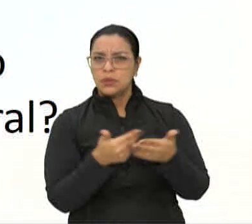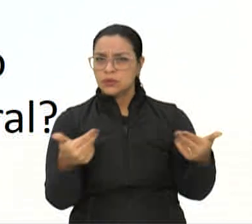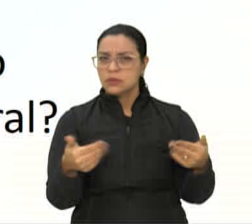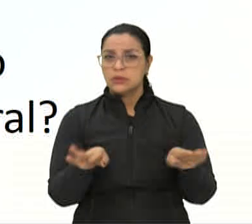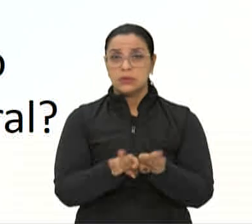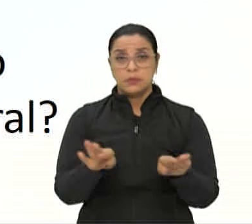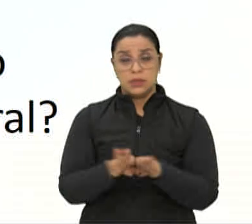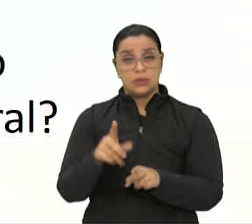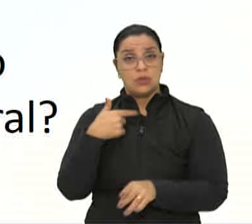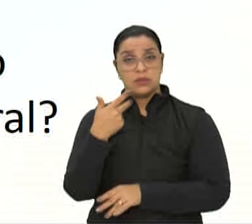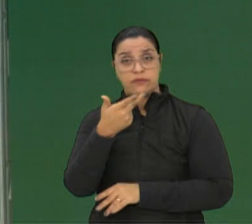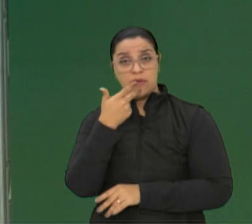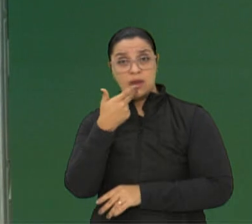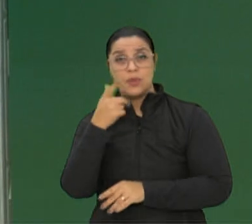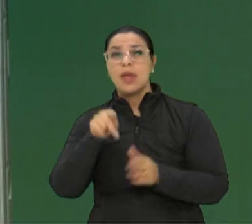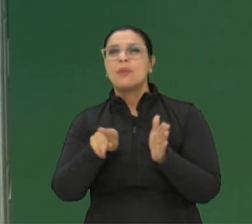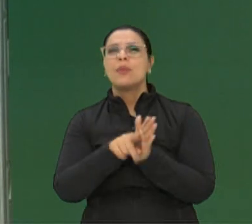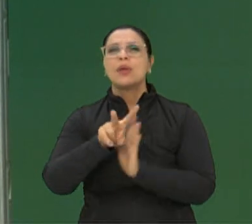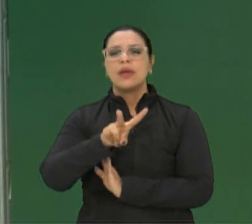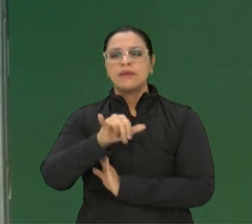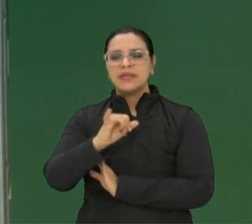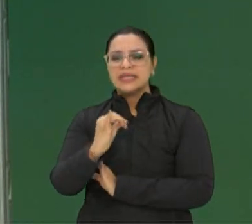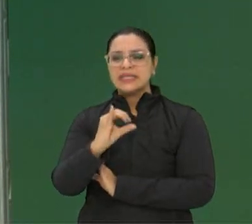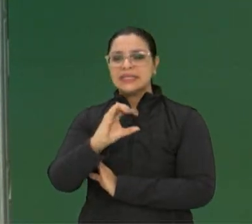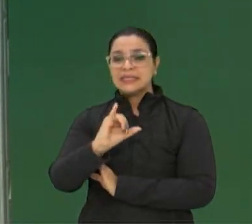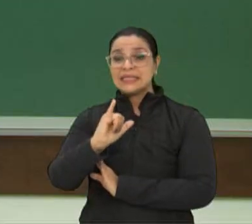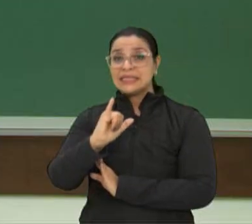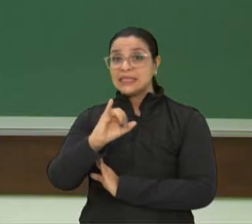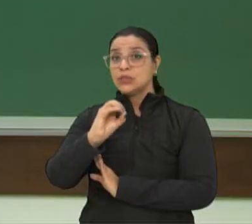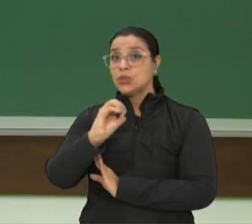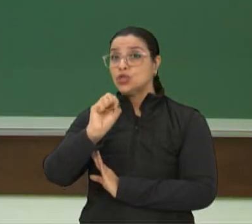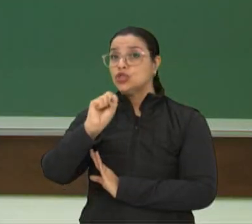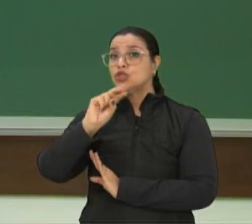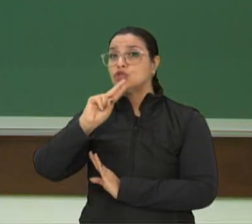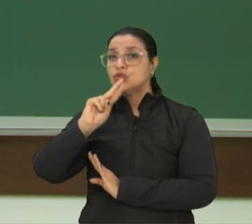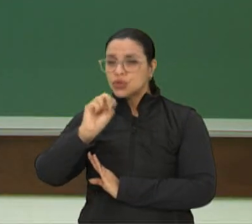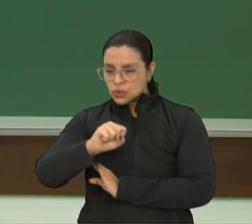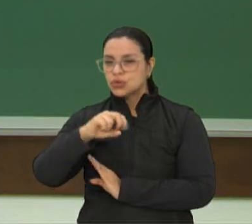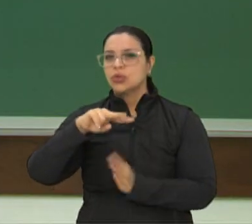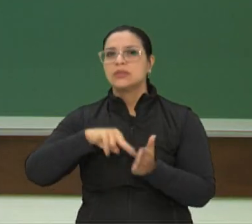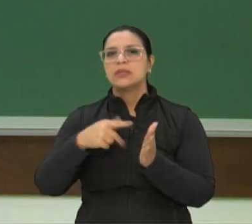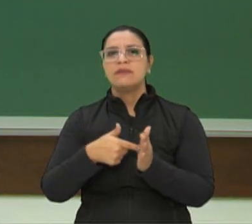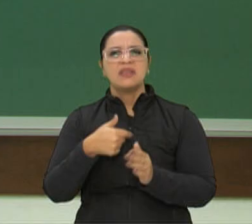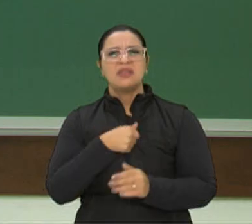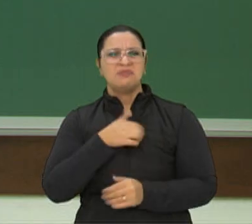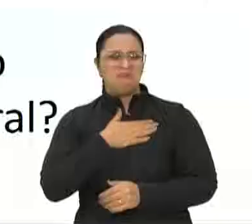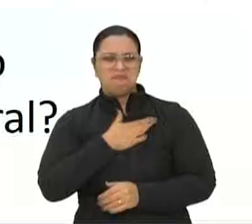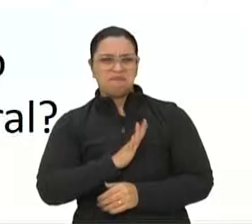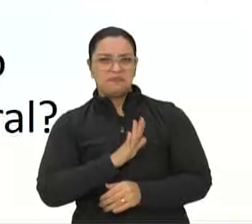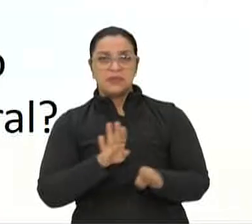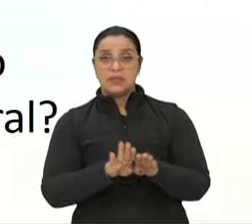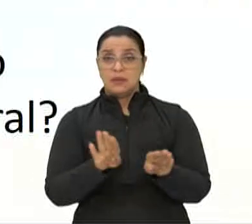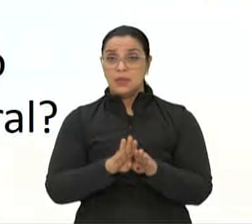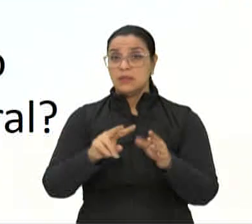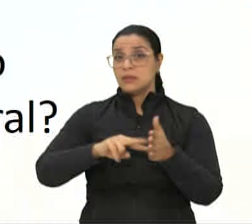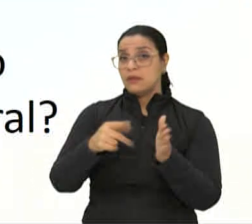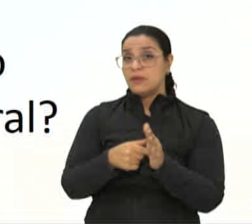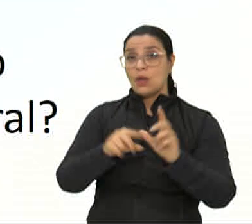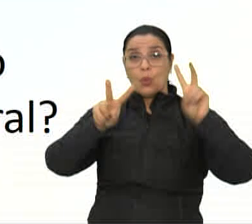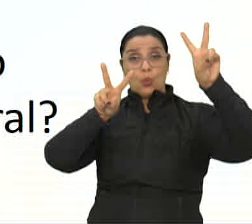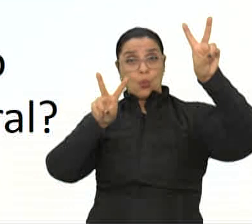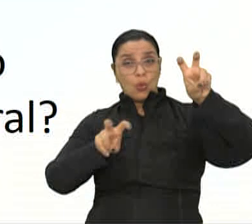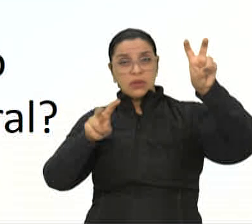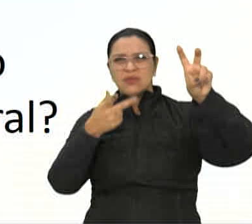quando nós dizemos que algo é vicioso, é danoso, é porque a nossa experiência com aquilo não foi agradável, tá? De acordo com esse fragmento